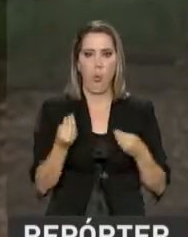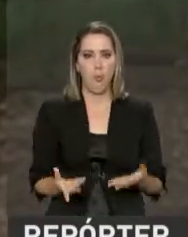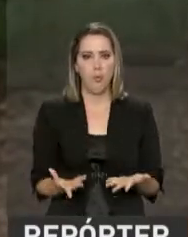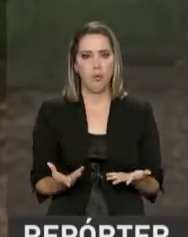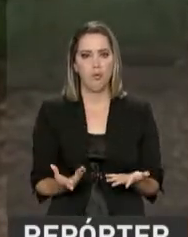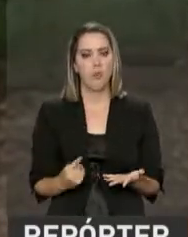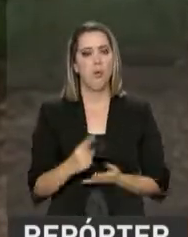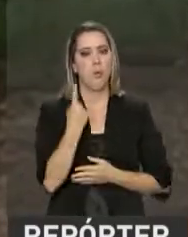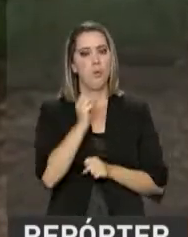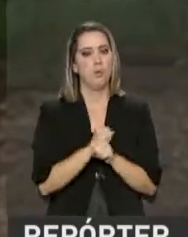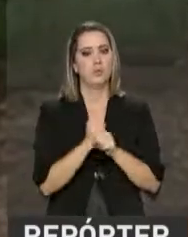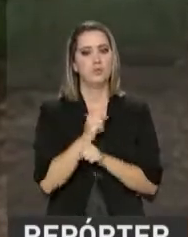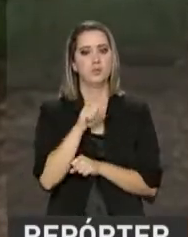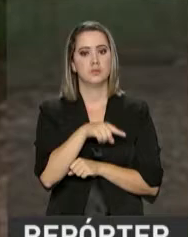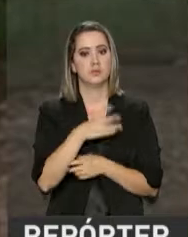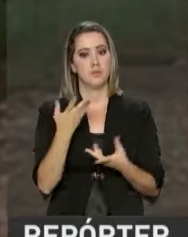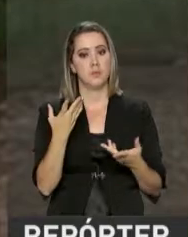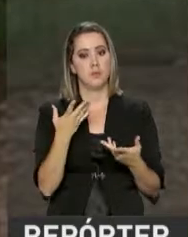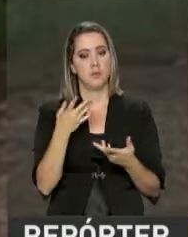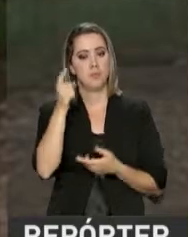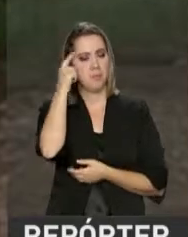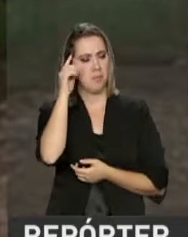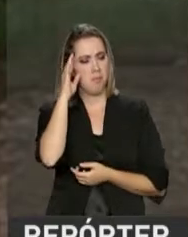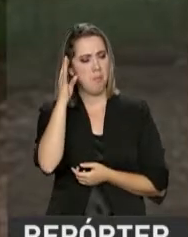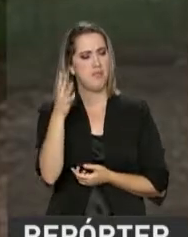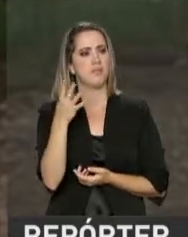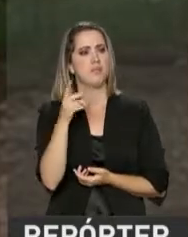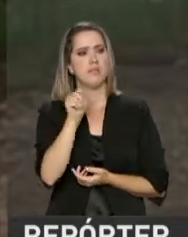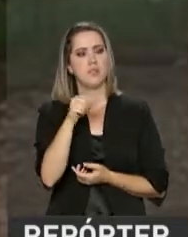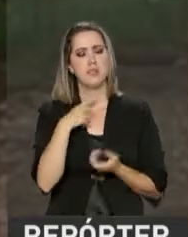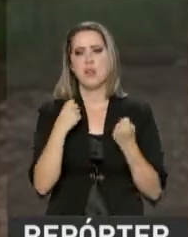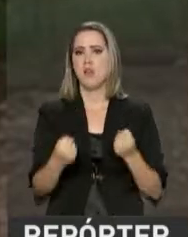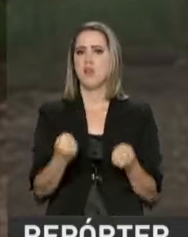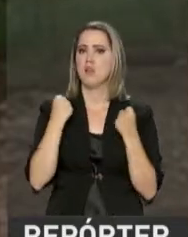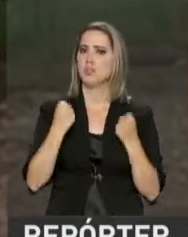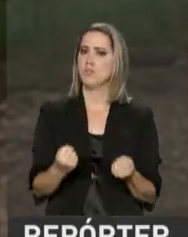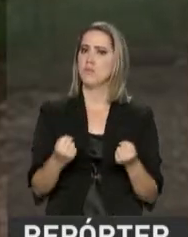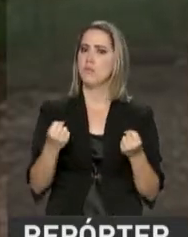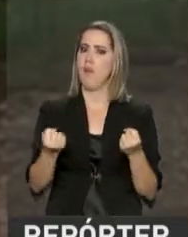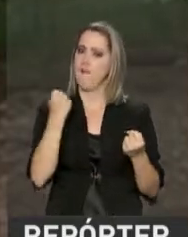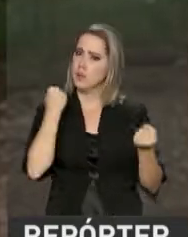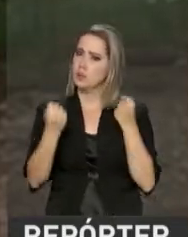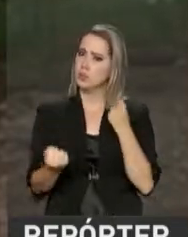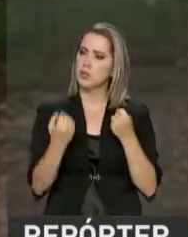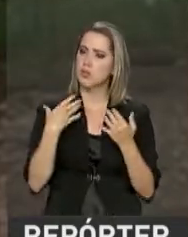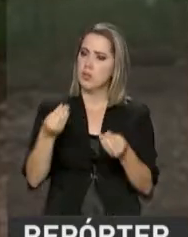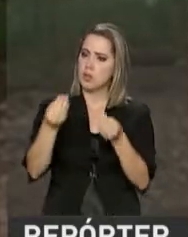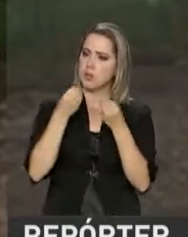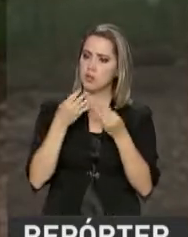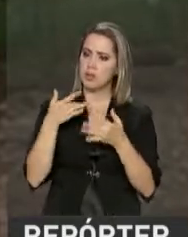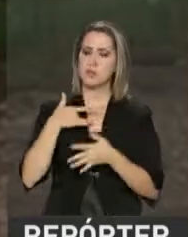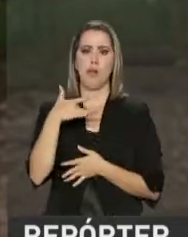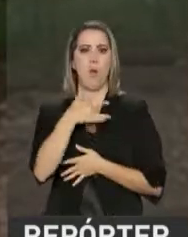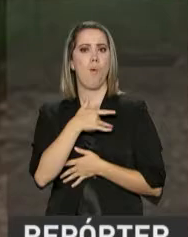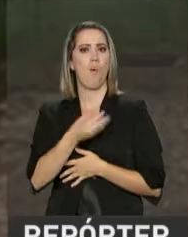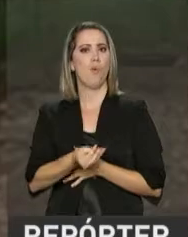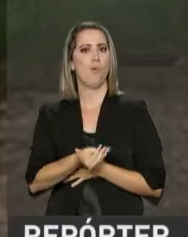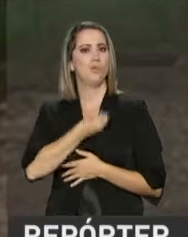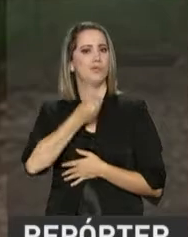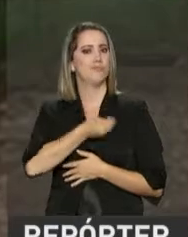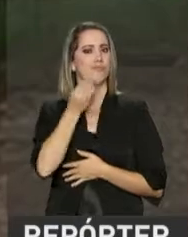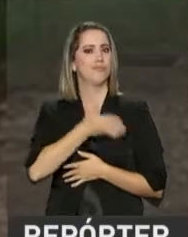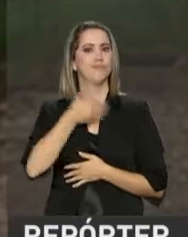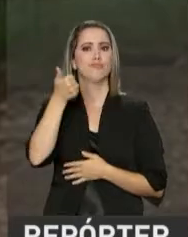Porque se você for pensar que a atividade física ela proporciona bem-estar e traz saúde, né, para as